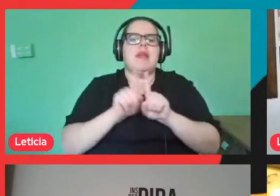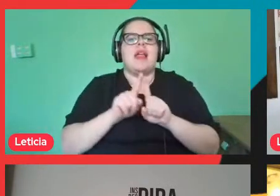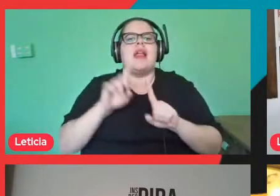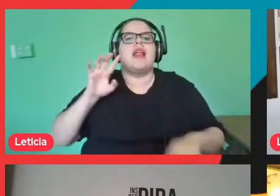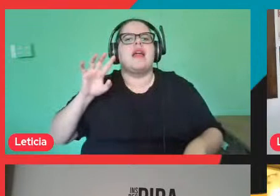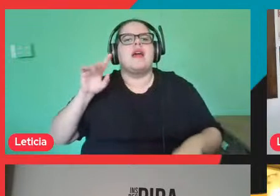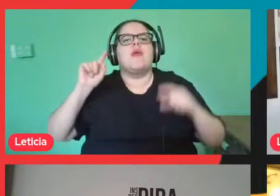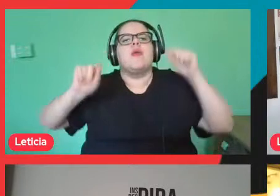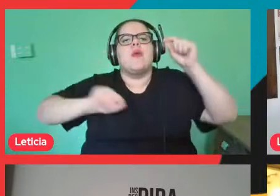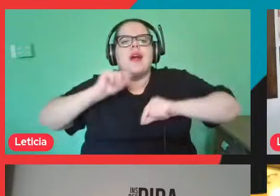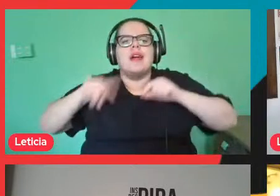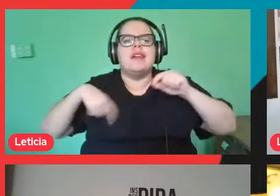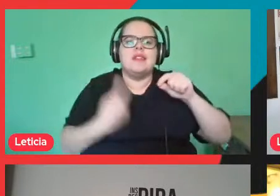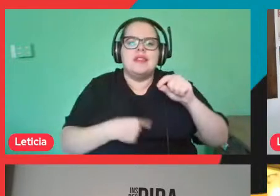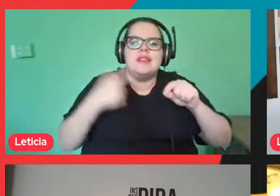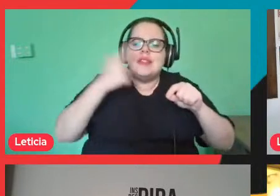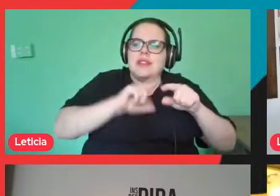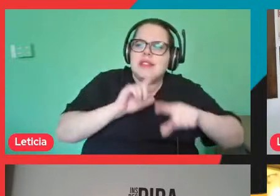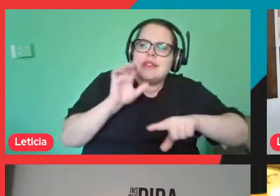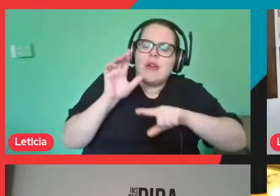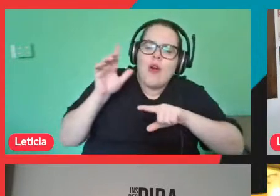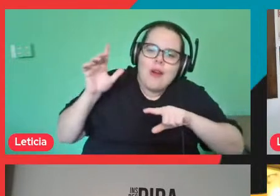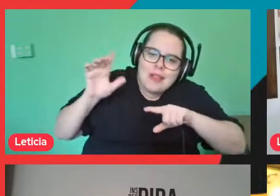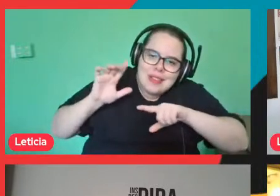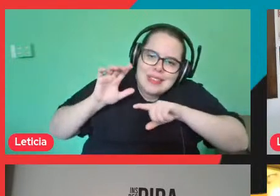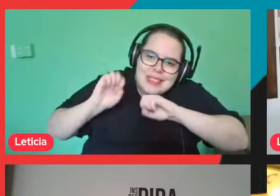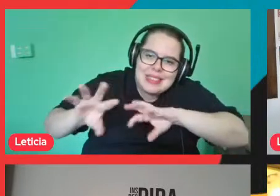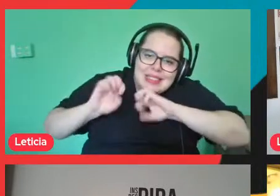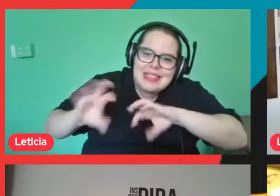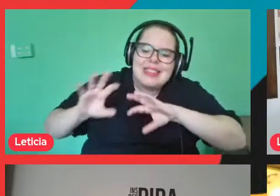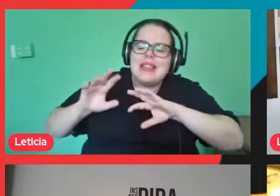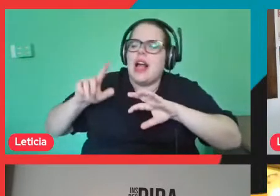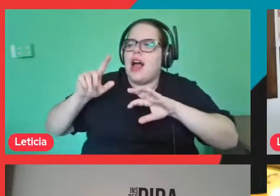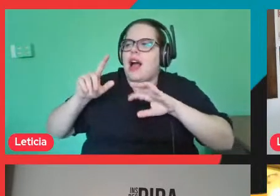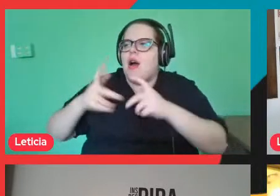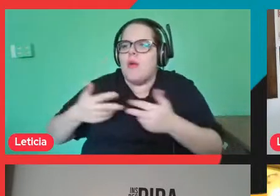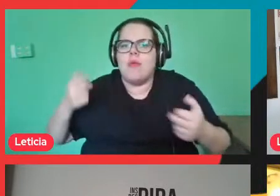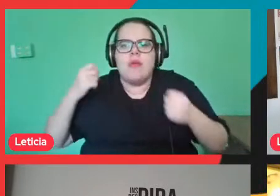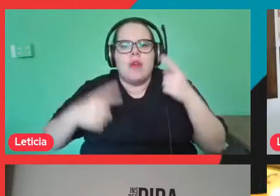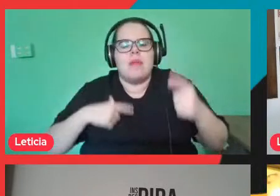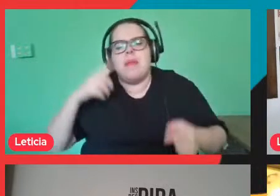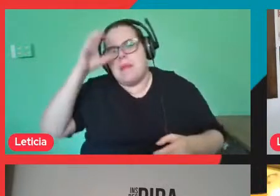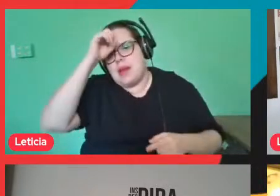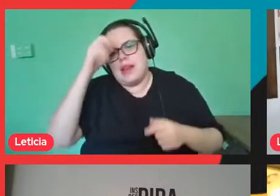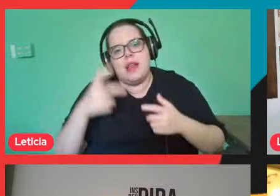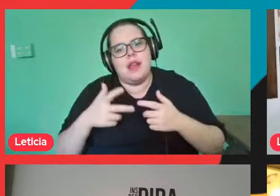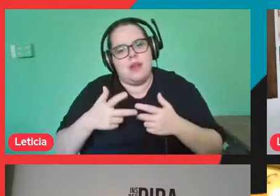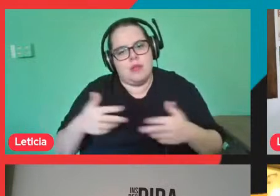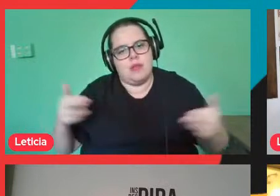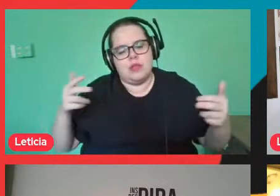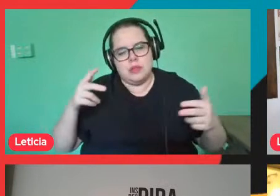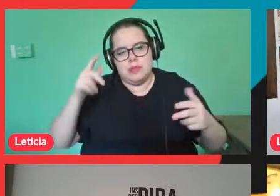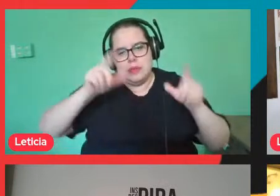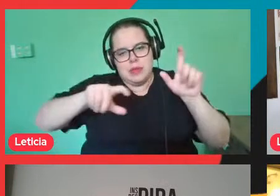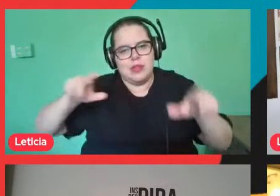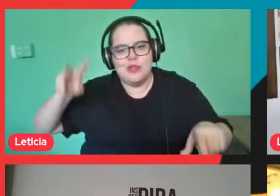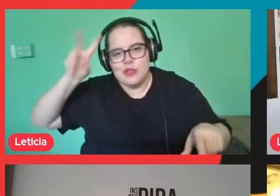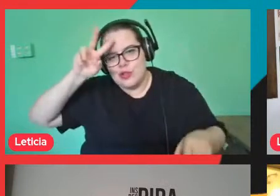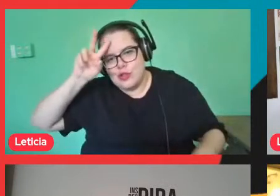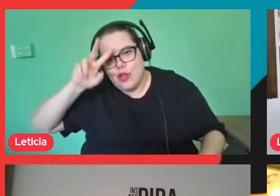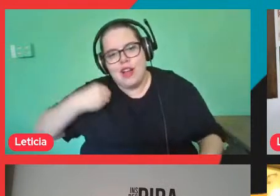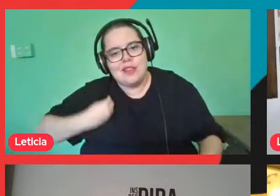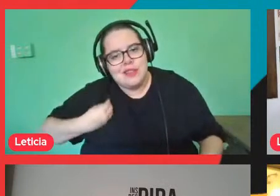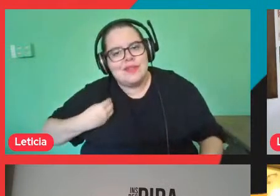assim, poder ensinar algumas coisas, algumas fichas que caíram para mim e poder aprender com as pessoas também, sobre a história de vida